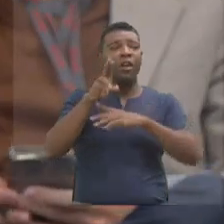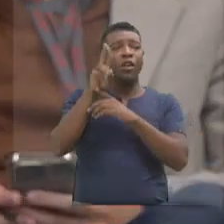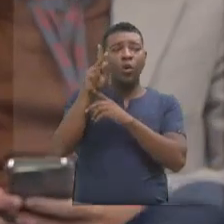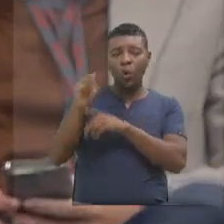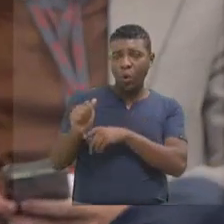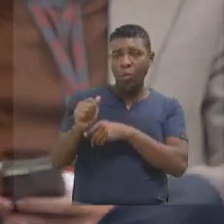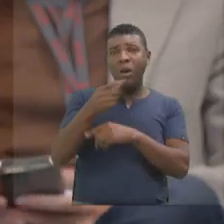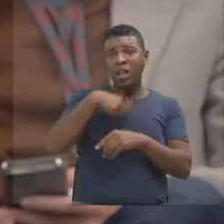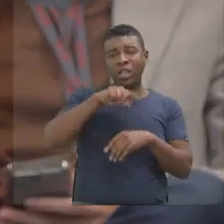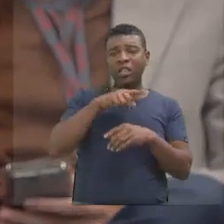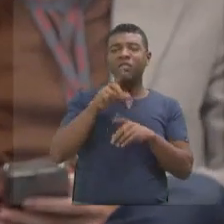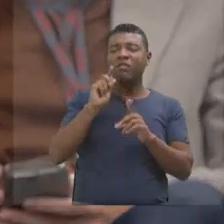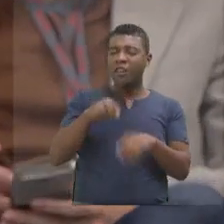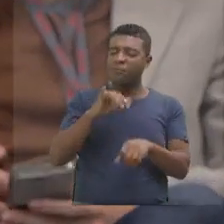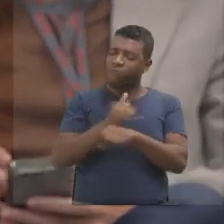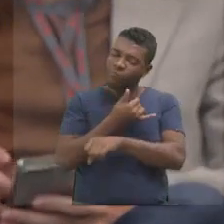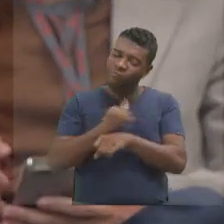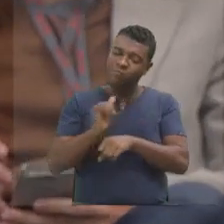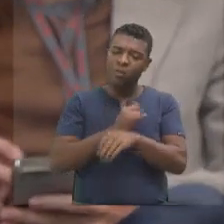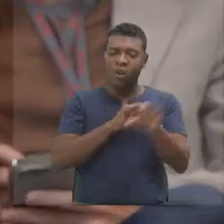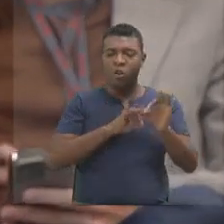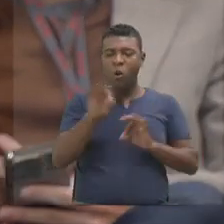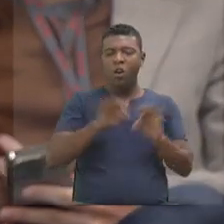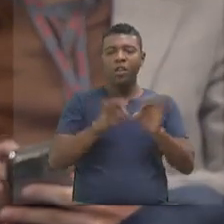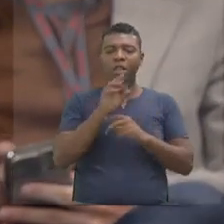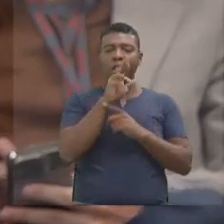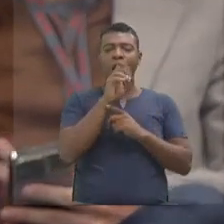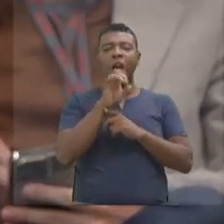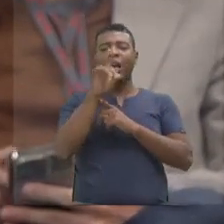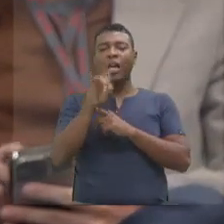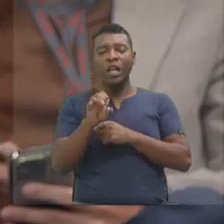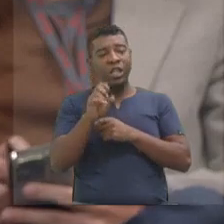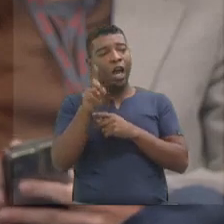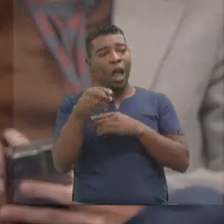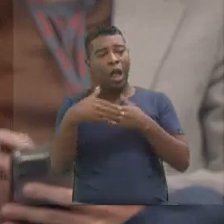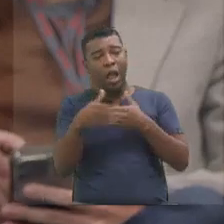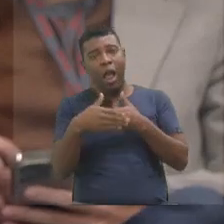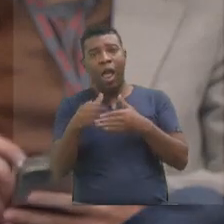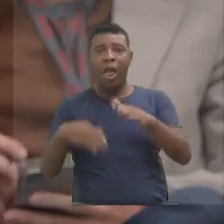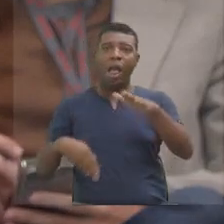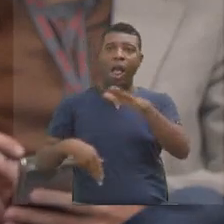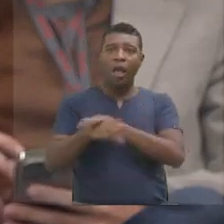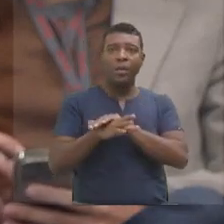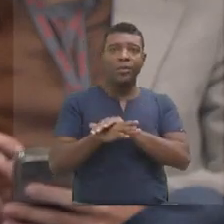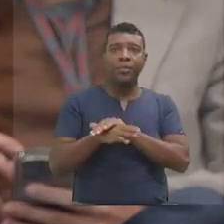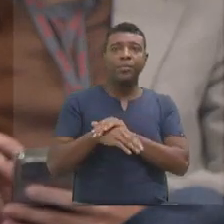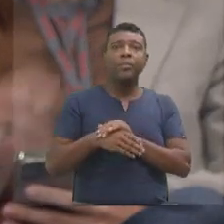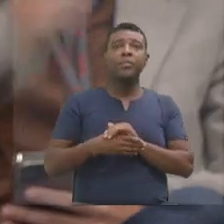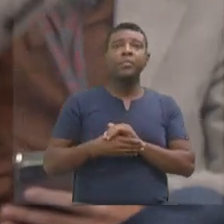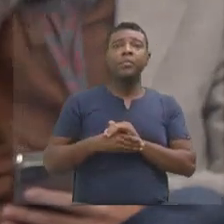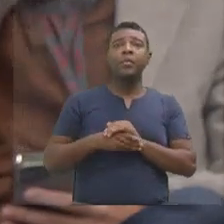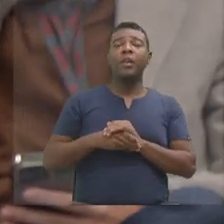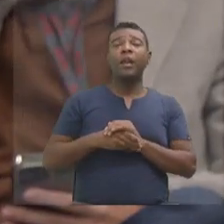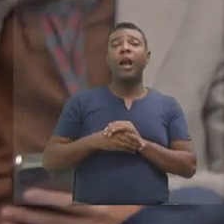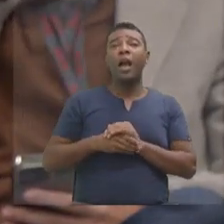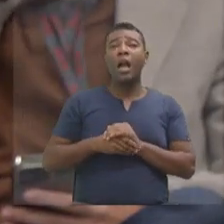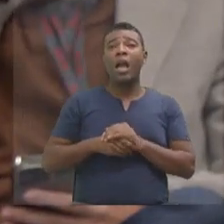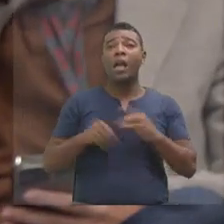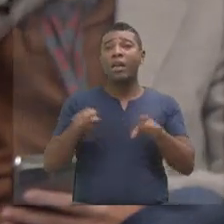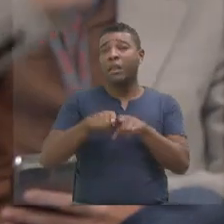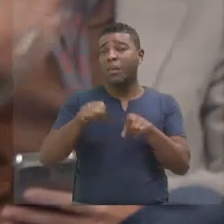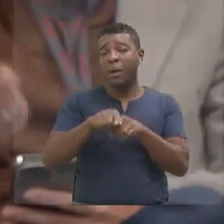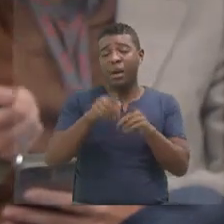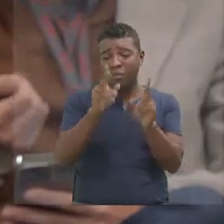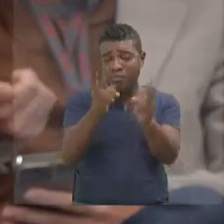gente tem isso como uma estratégia de organização de rede de porta de entrada tanto no hospital com porta de entrada com a própria roupa